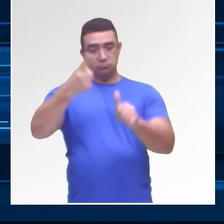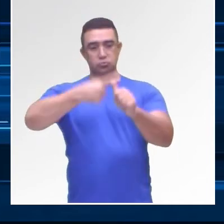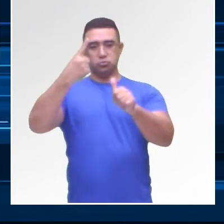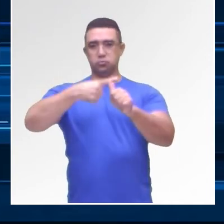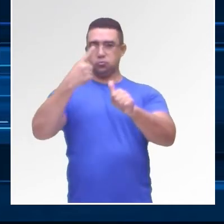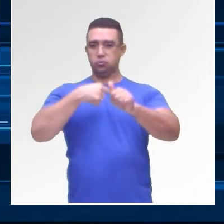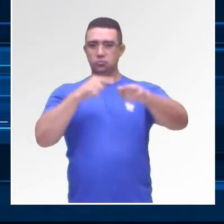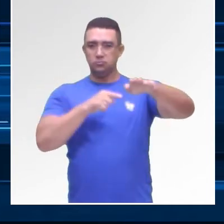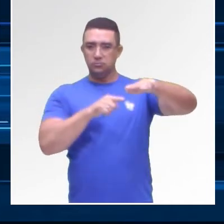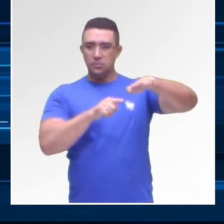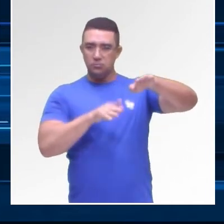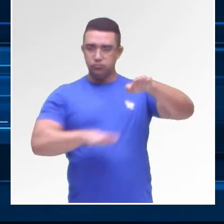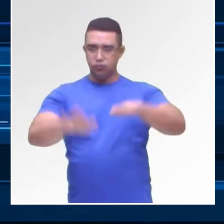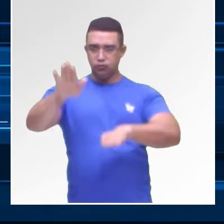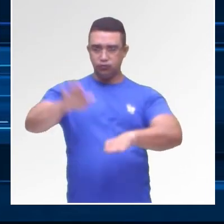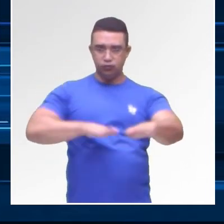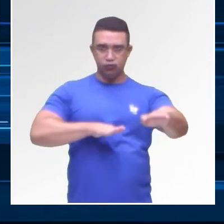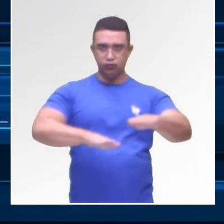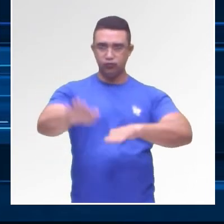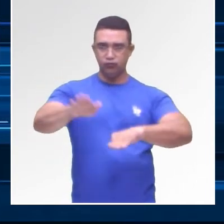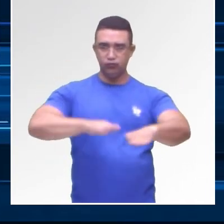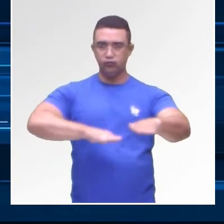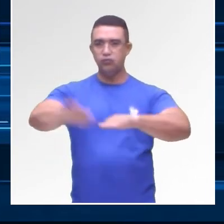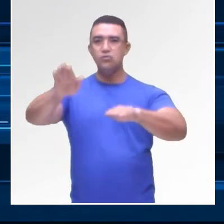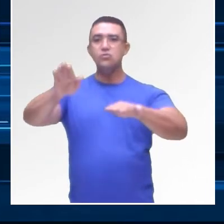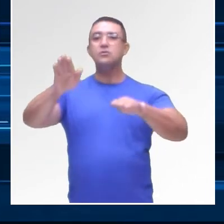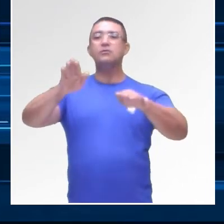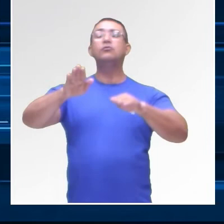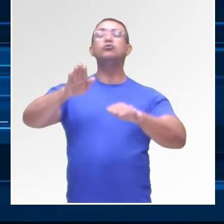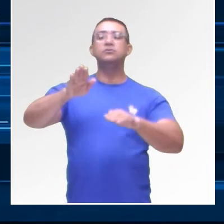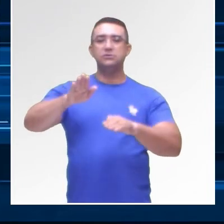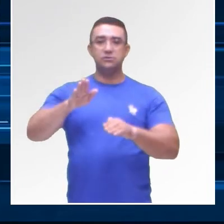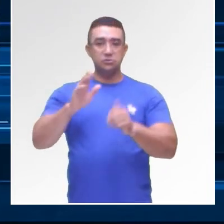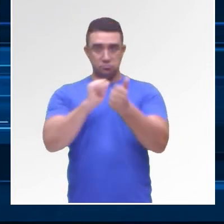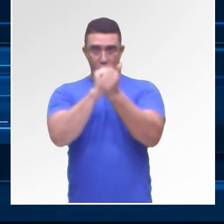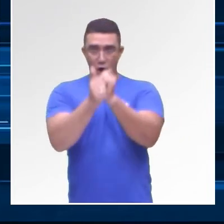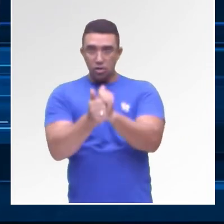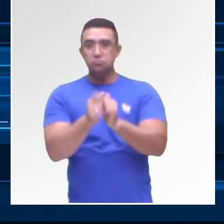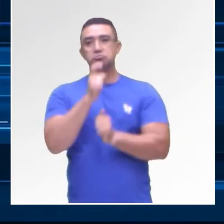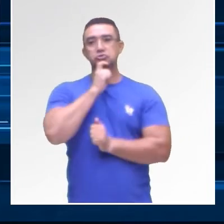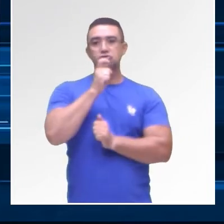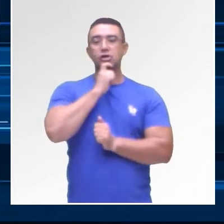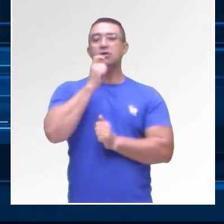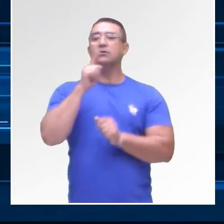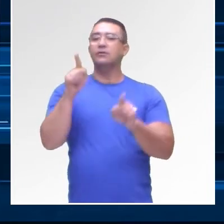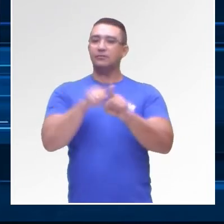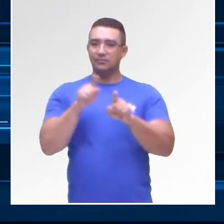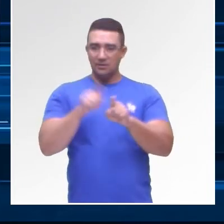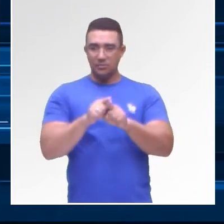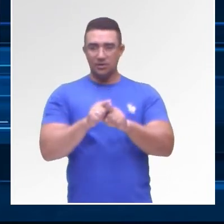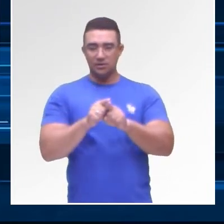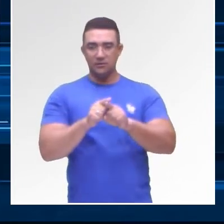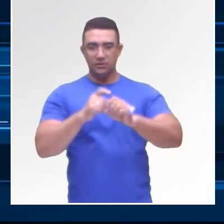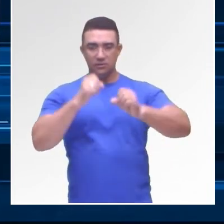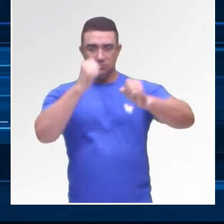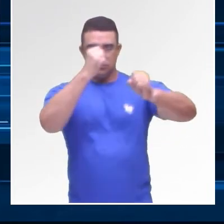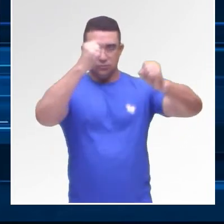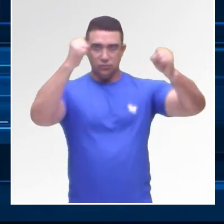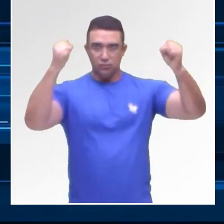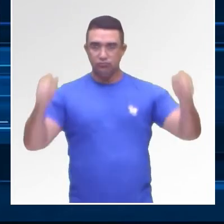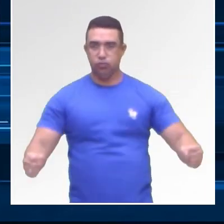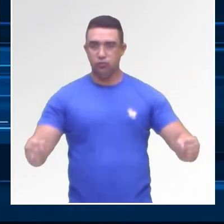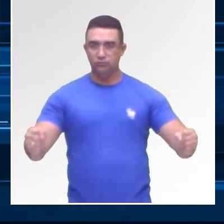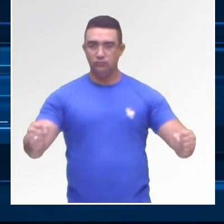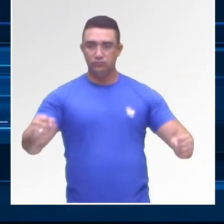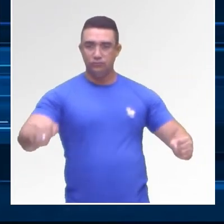a patinação para praticar esportes no gelo, né, para descer, esquiar. Já havia essa